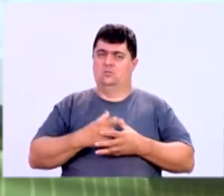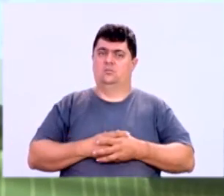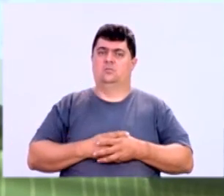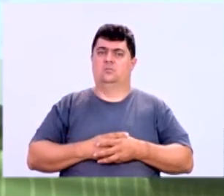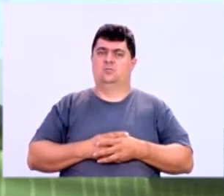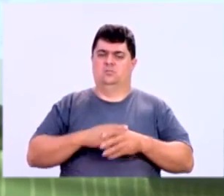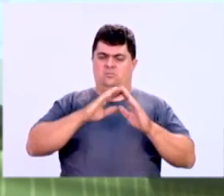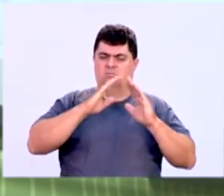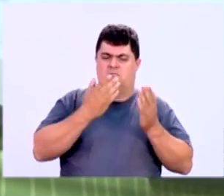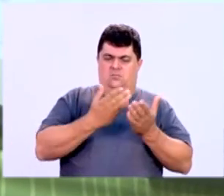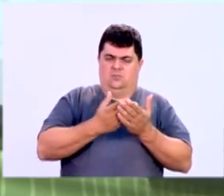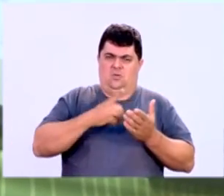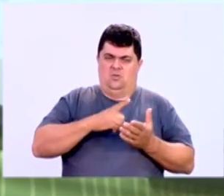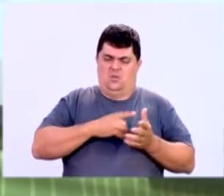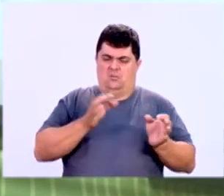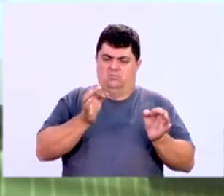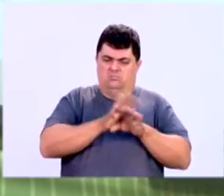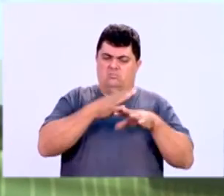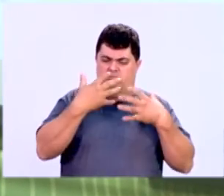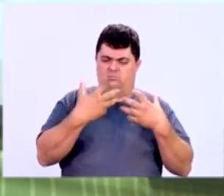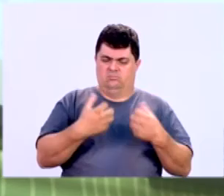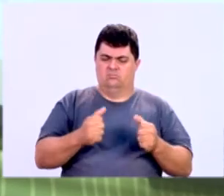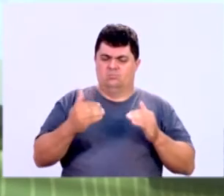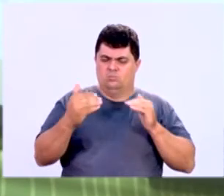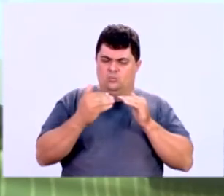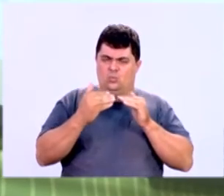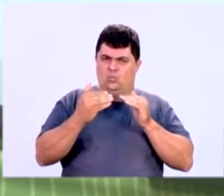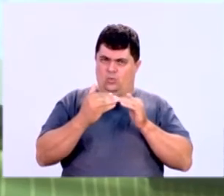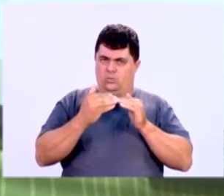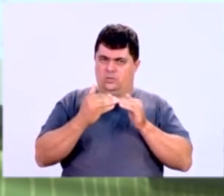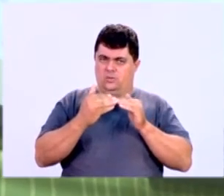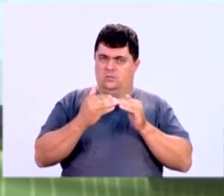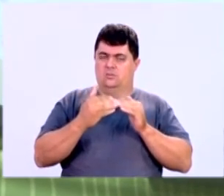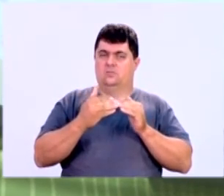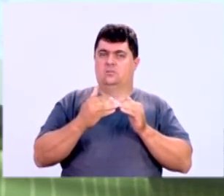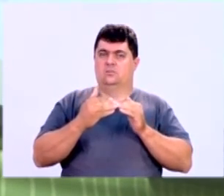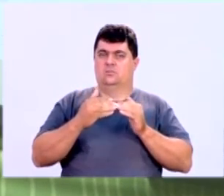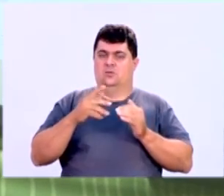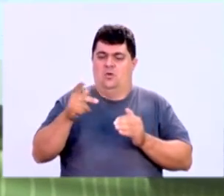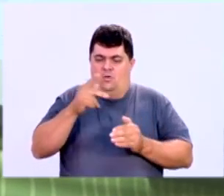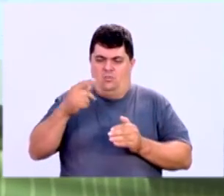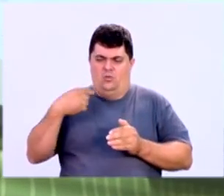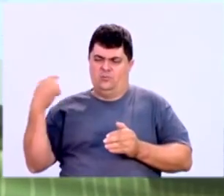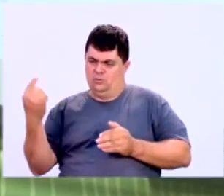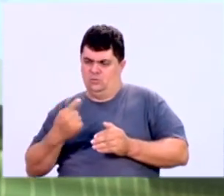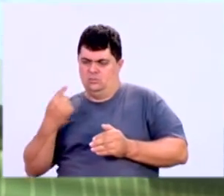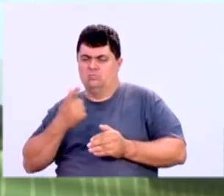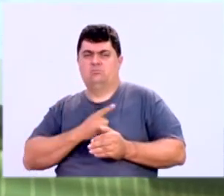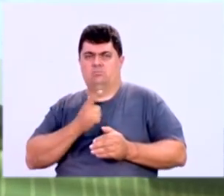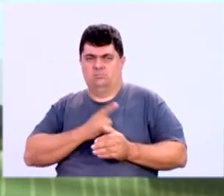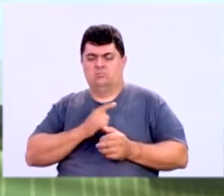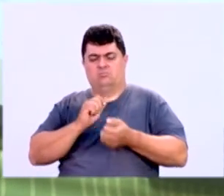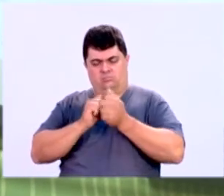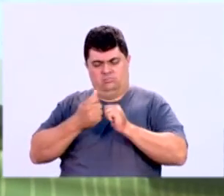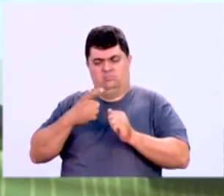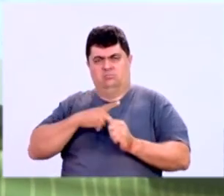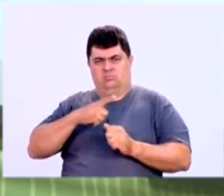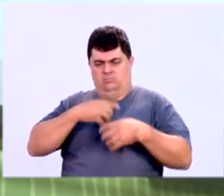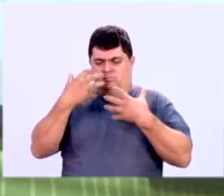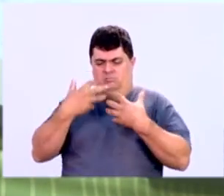Nossas escolas estão preparadas para esse tipo de atividade? Nós, professores, estamos adaptados,